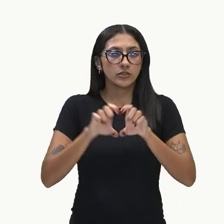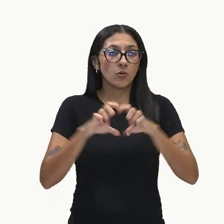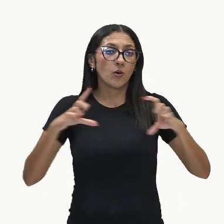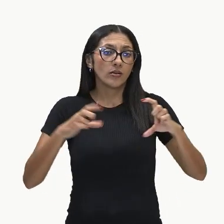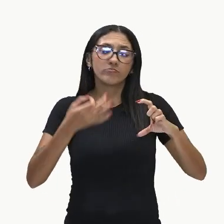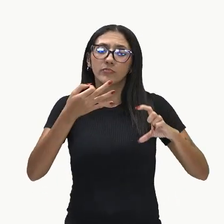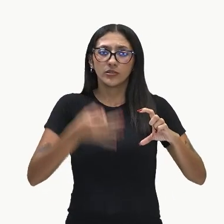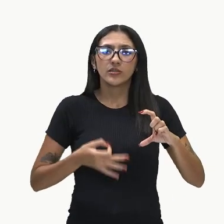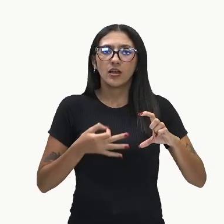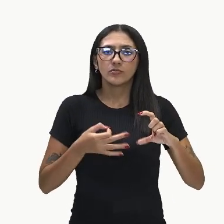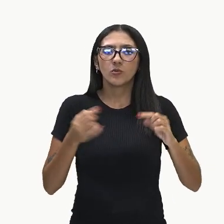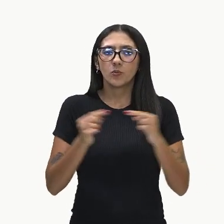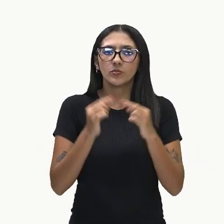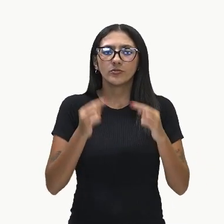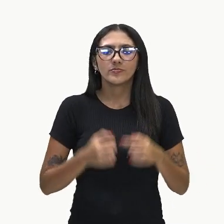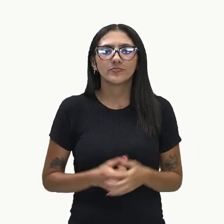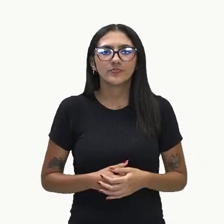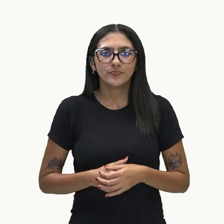verdadeira.